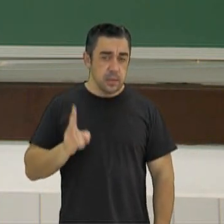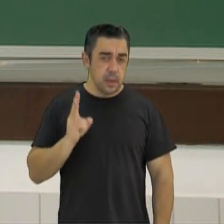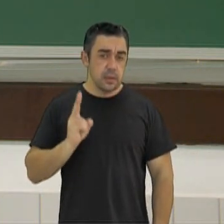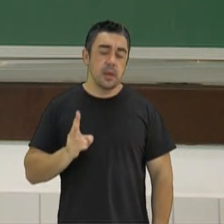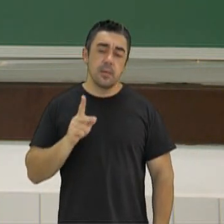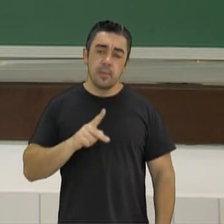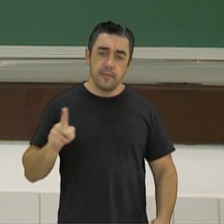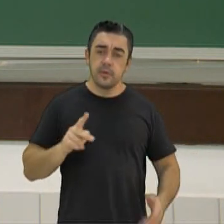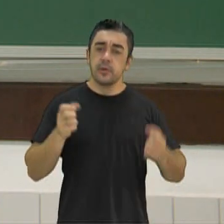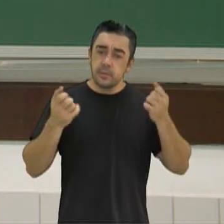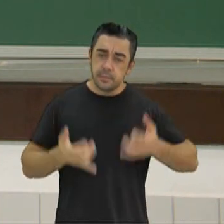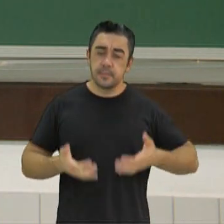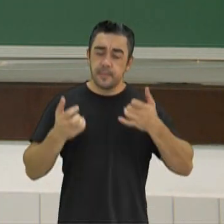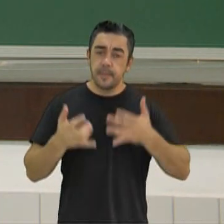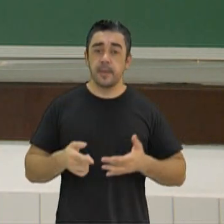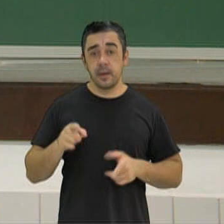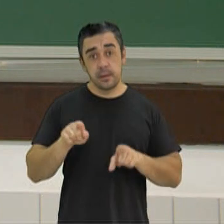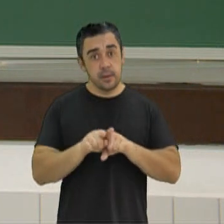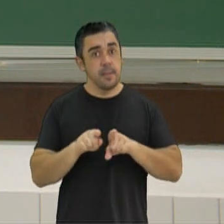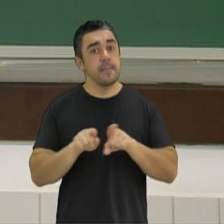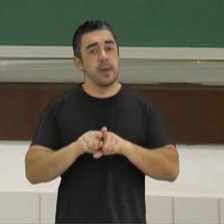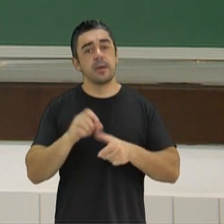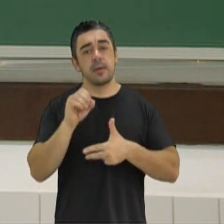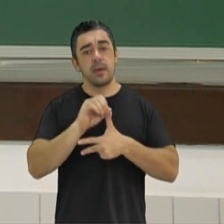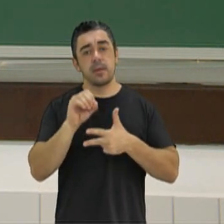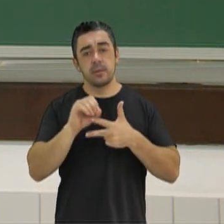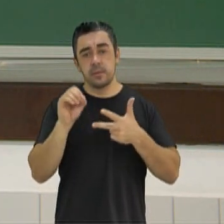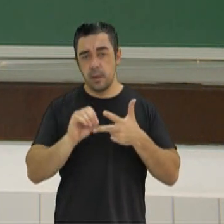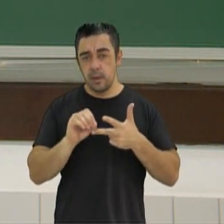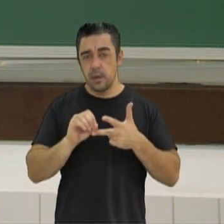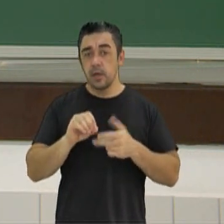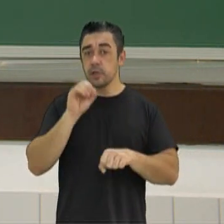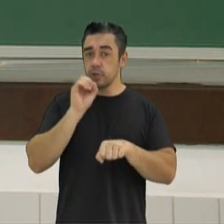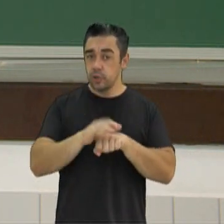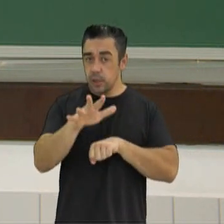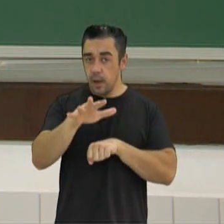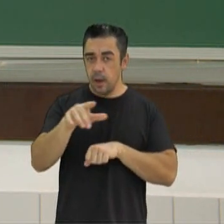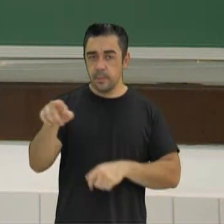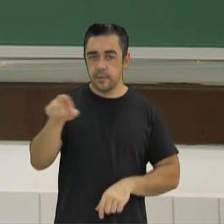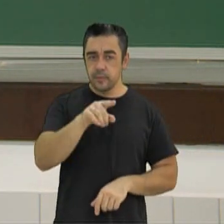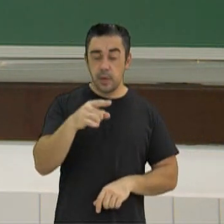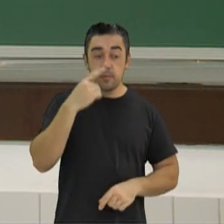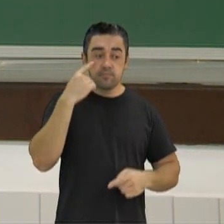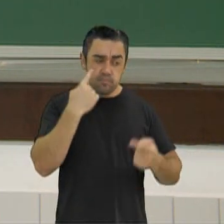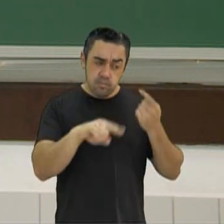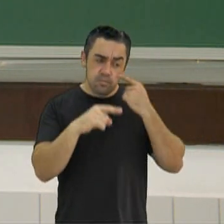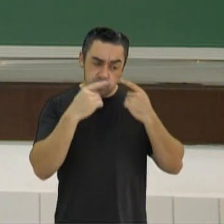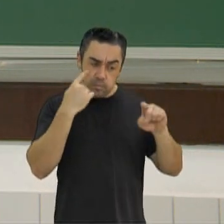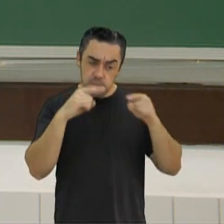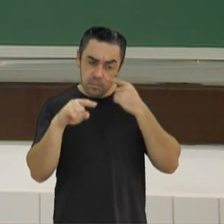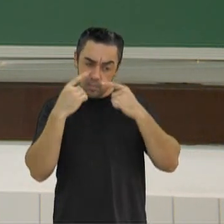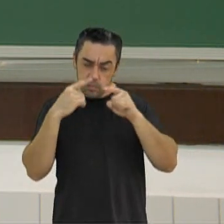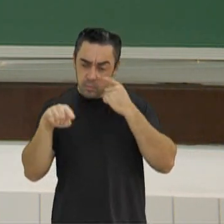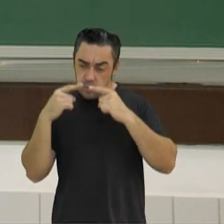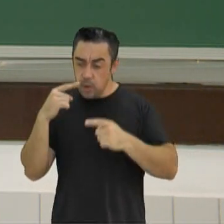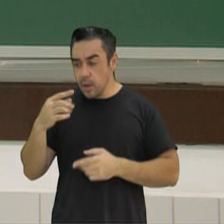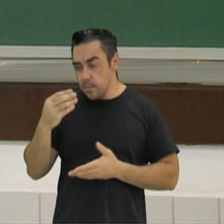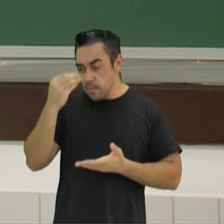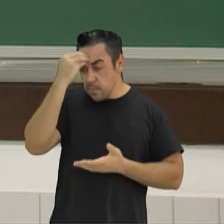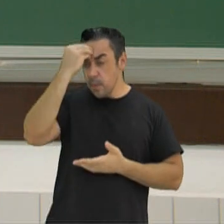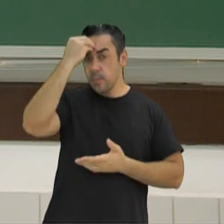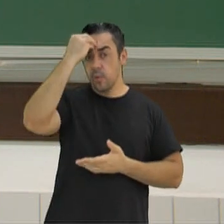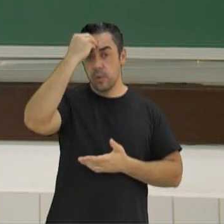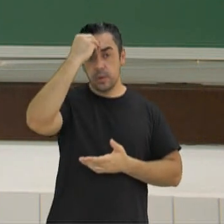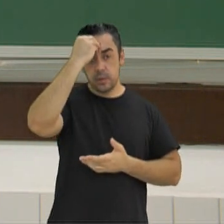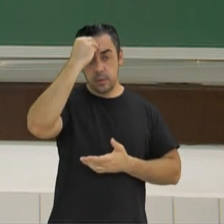pelos professores e lá no Enem. Então a dica é, explore essas figuras, faça com que a sua memória fique cada